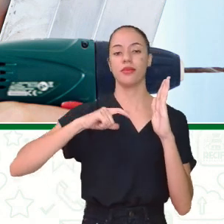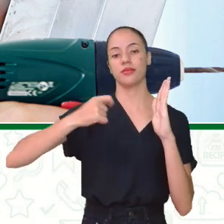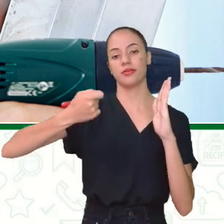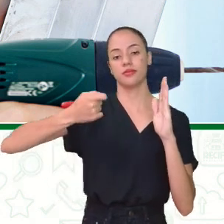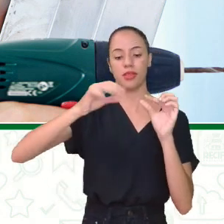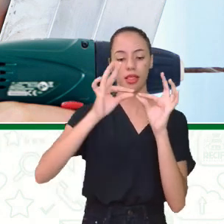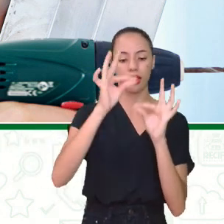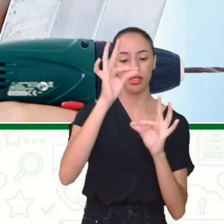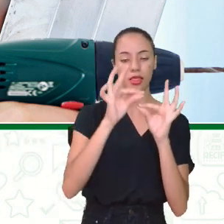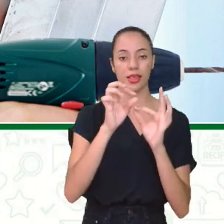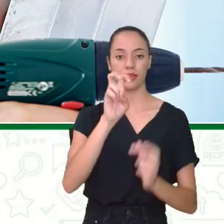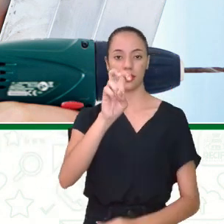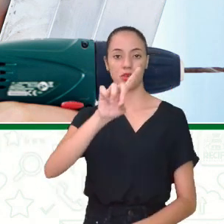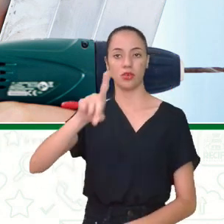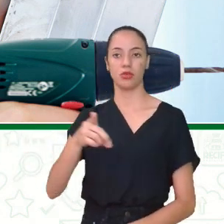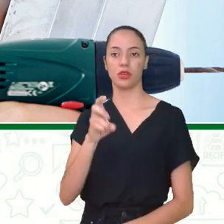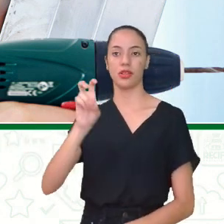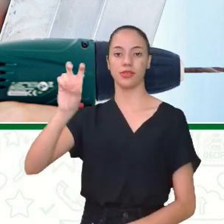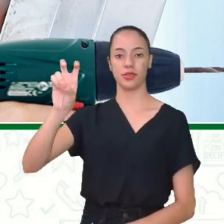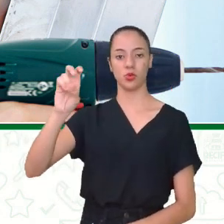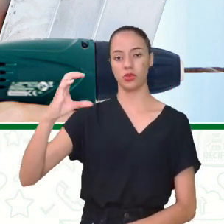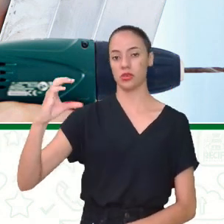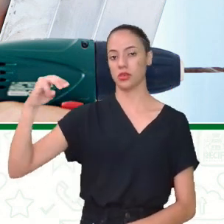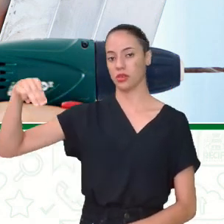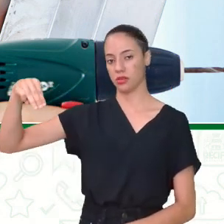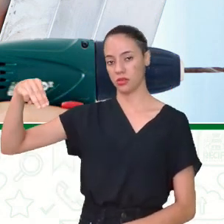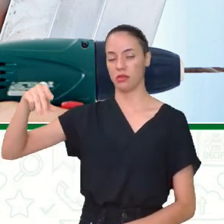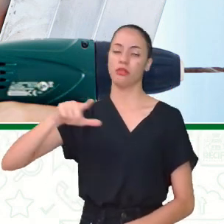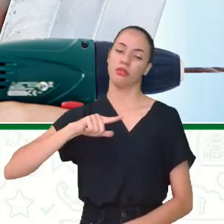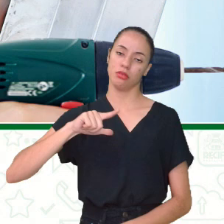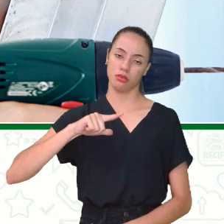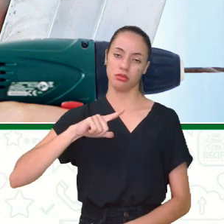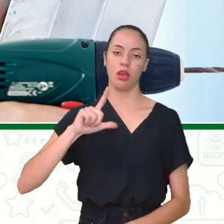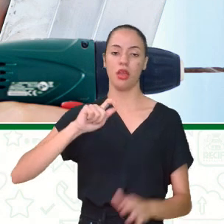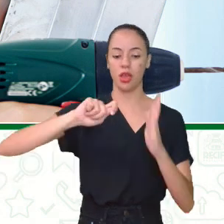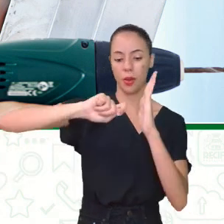centímetros, né? Então, a gente tem parafuso